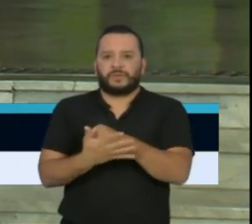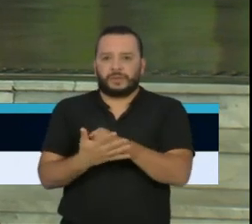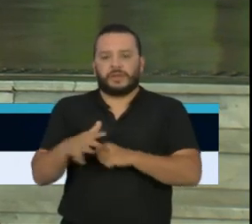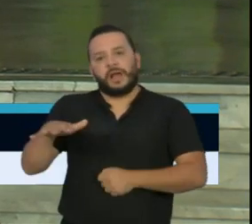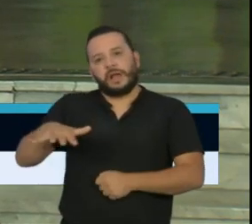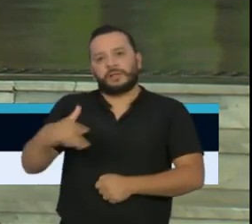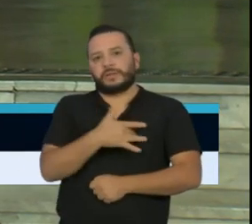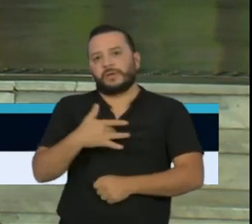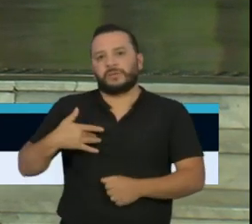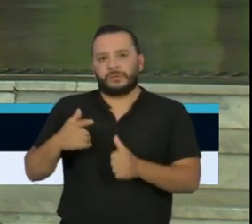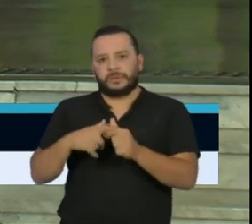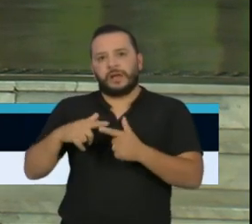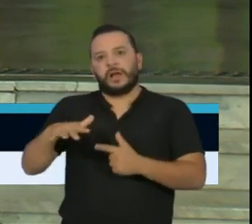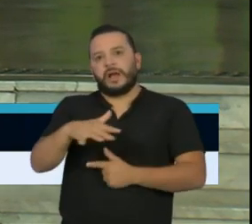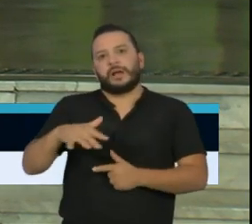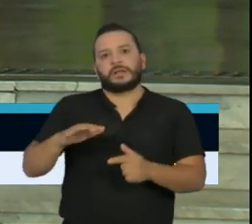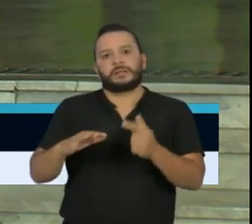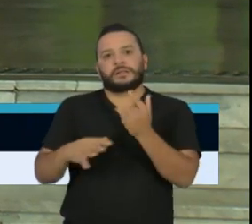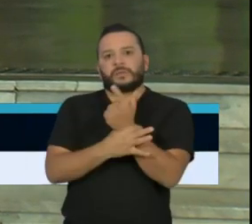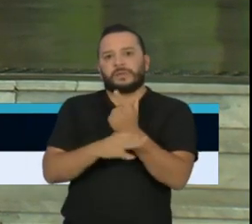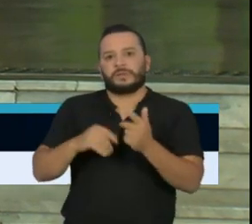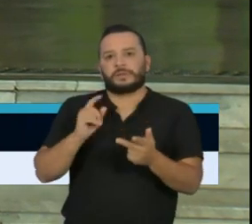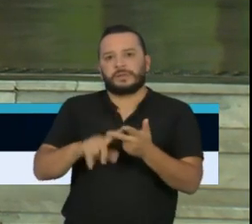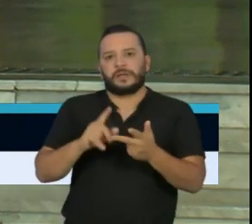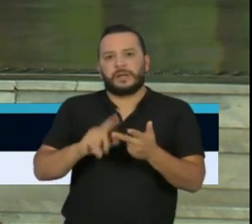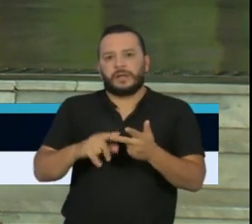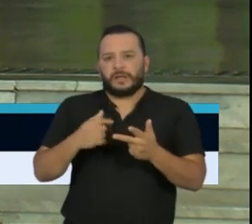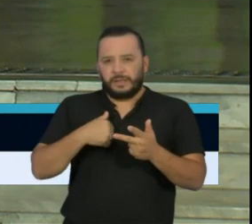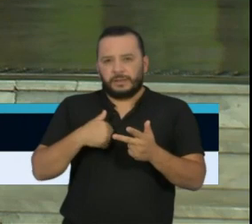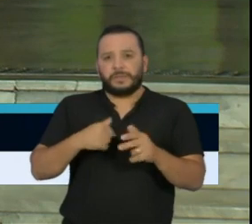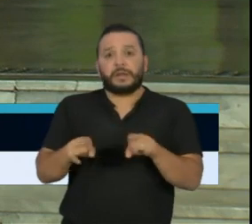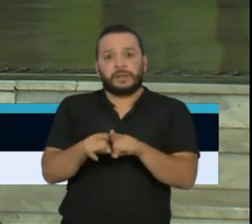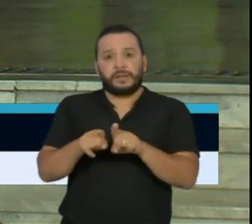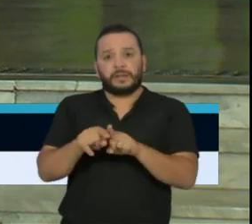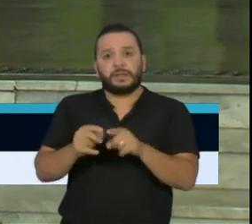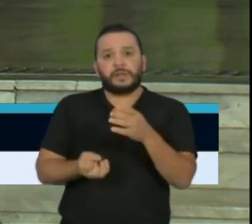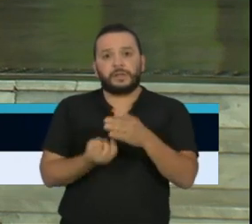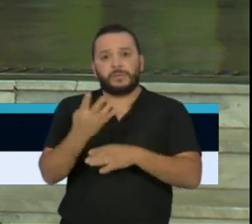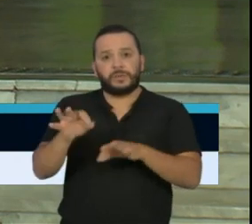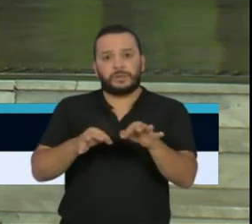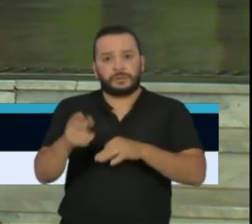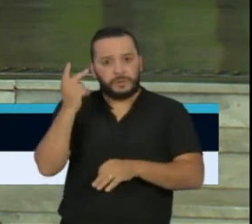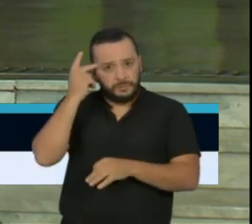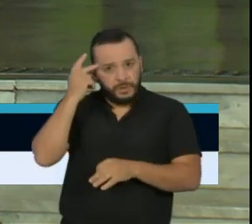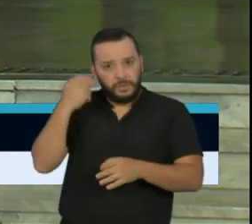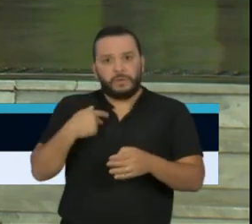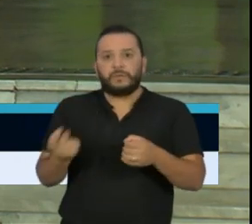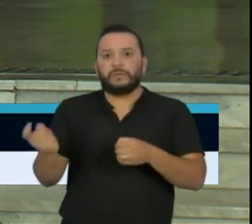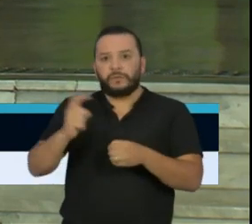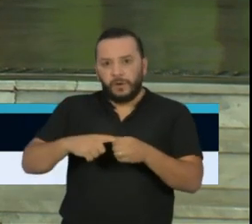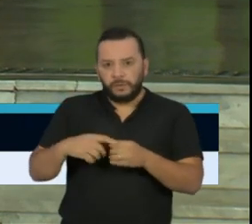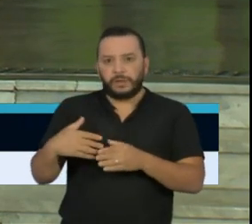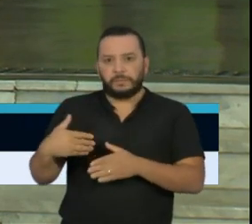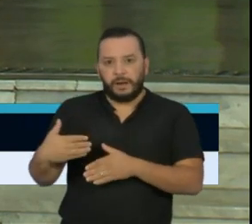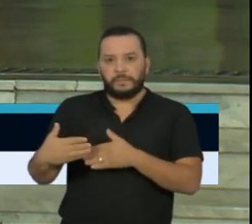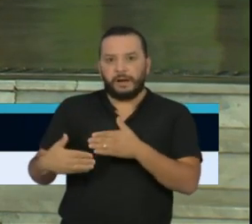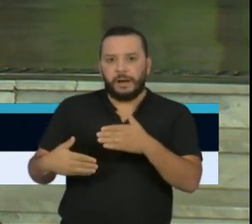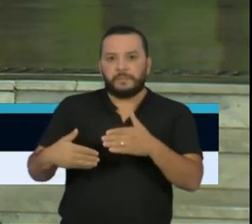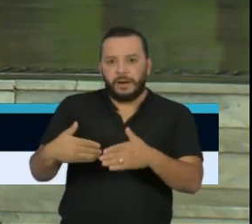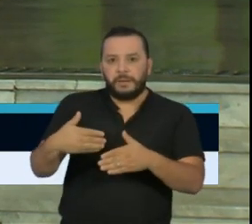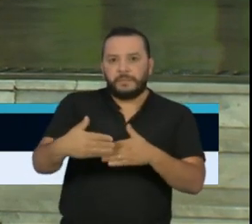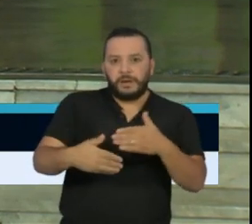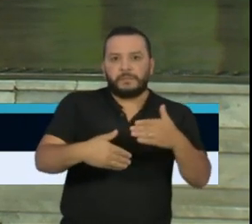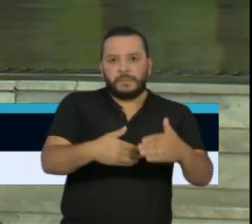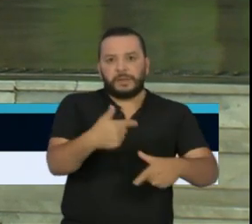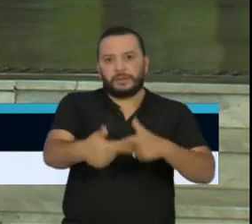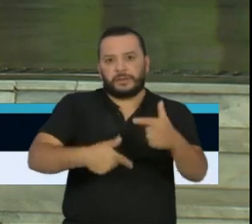segurança pública e nos permitiu também criar o Plano São Paulo de retomada gradual e responsável das